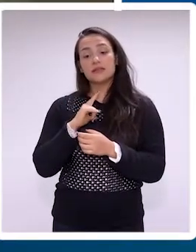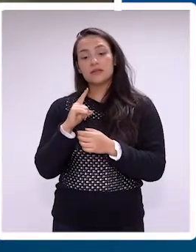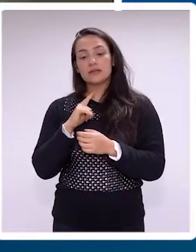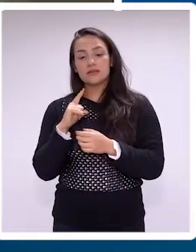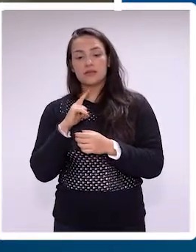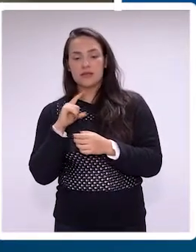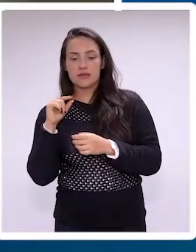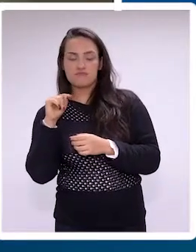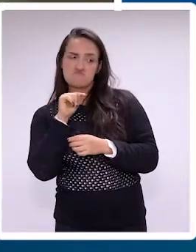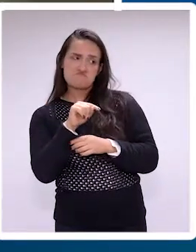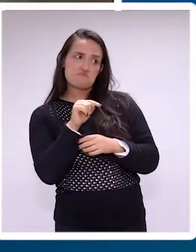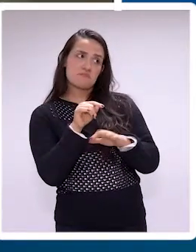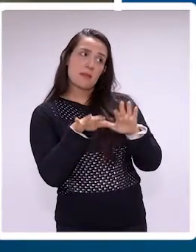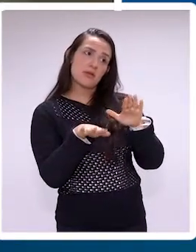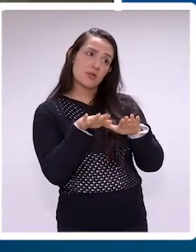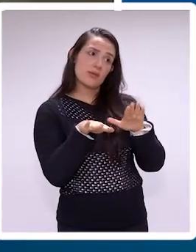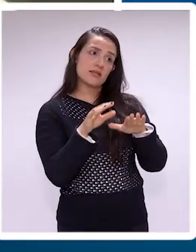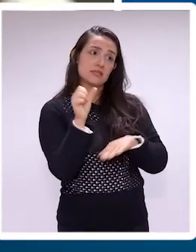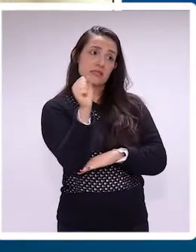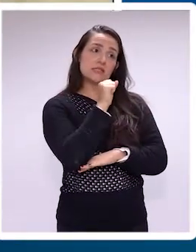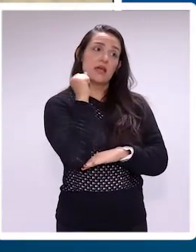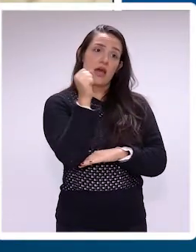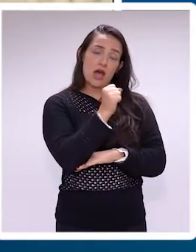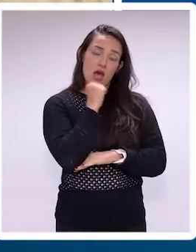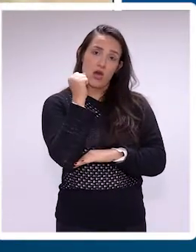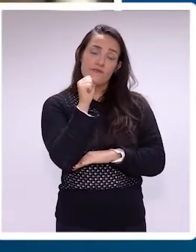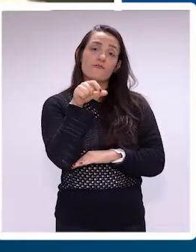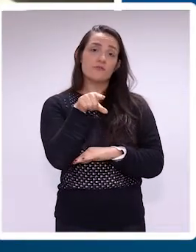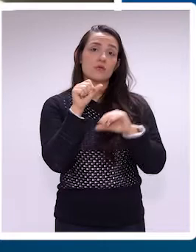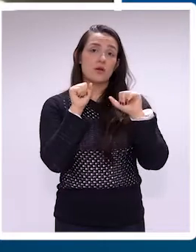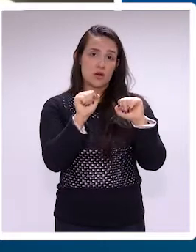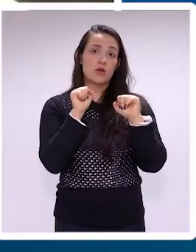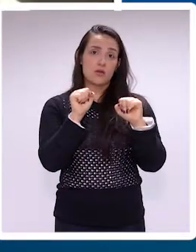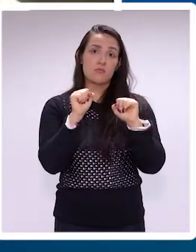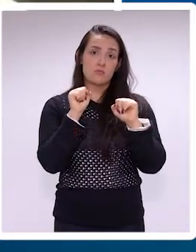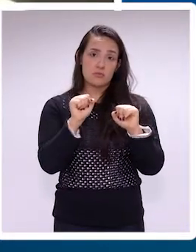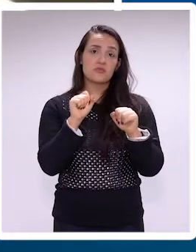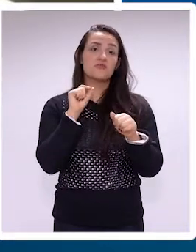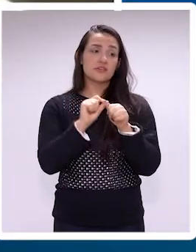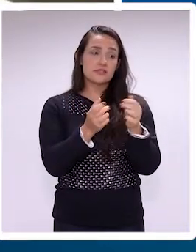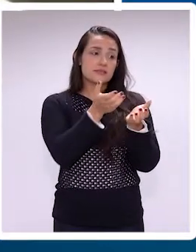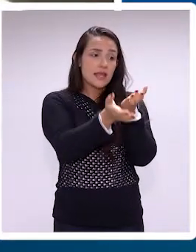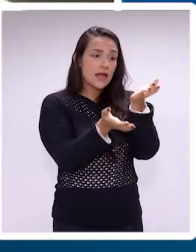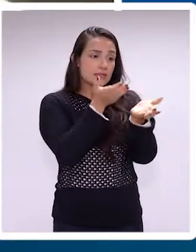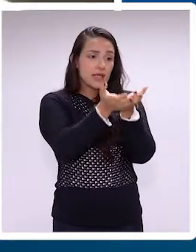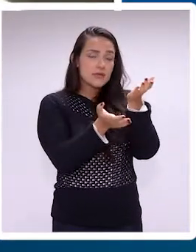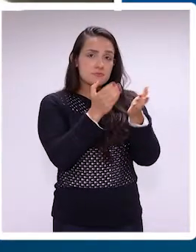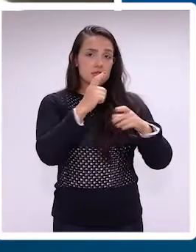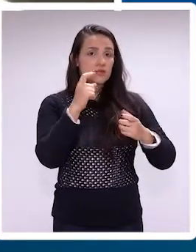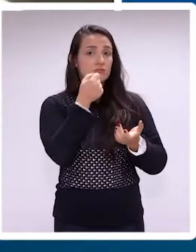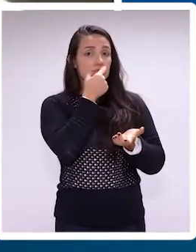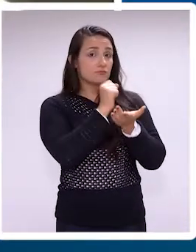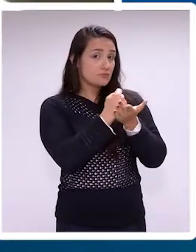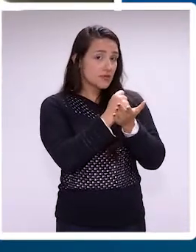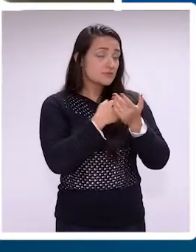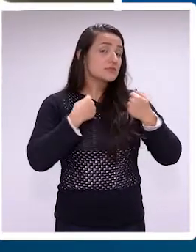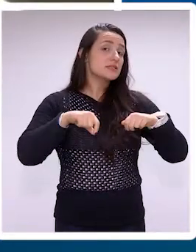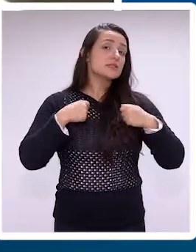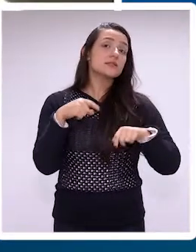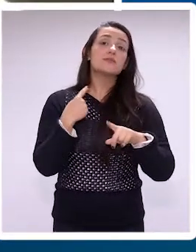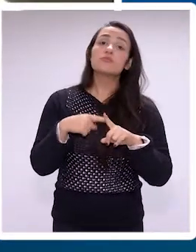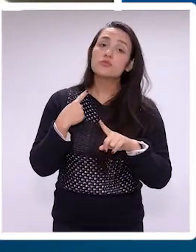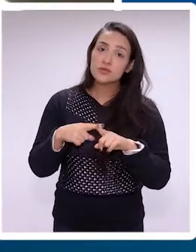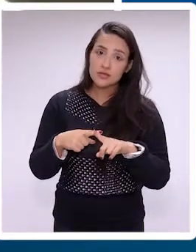há necessidade inicialmente do tratamento medicamentoso, até para que ocorra uma melhora,